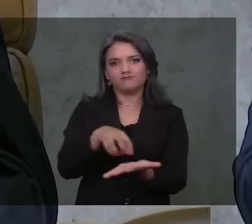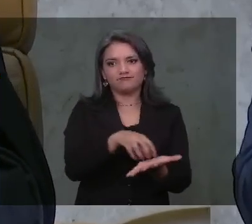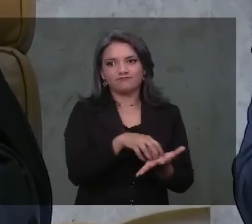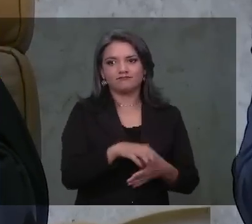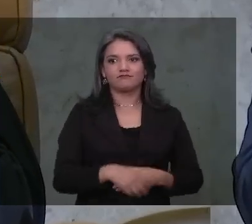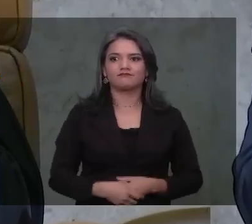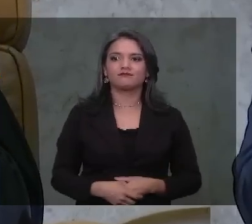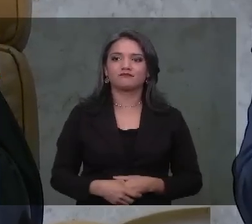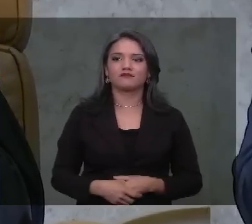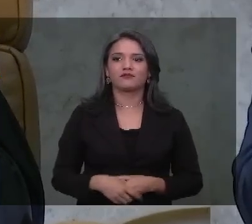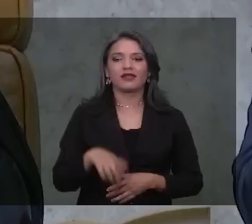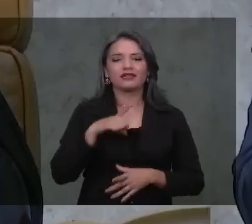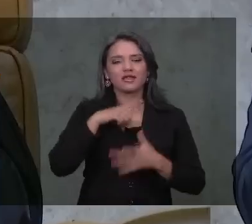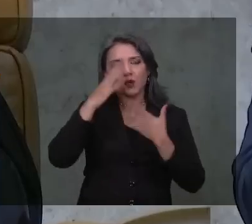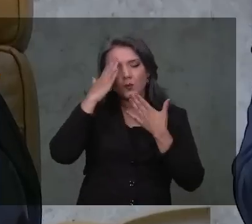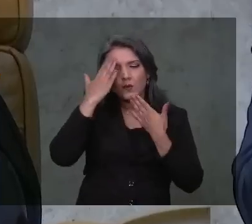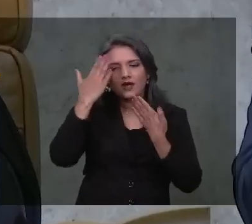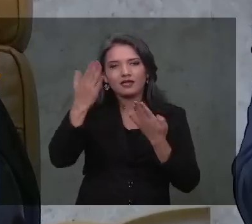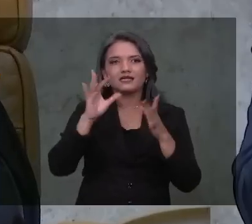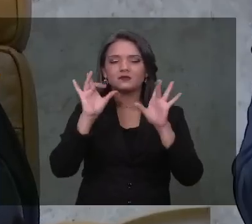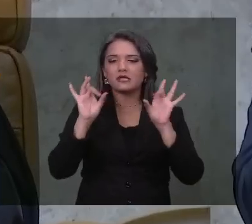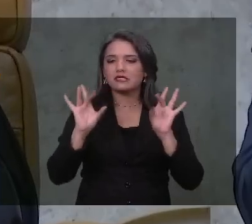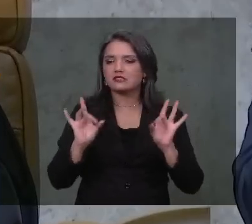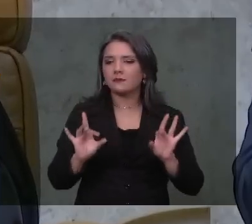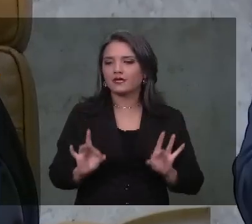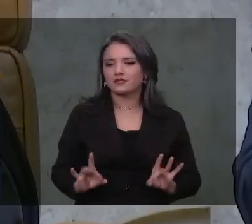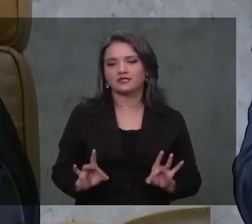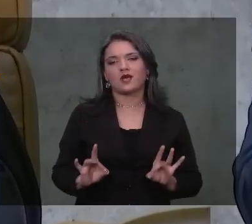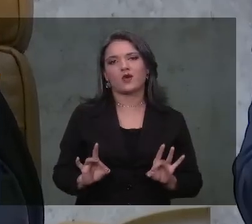um agradecimento muito especial que eu gostaria de fazer.